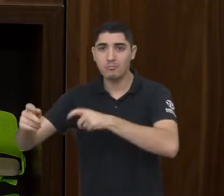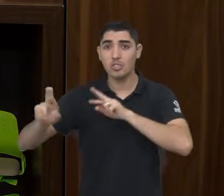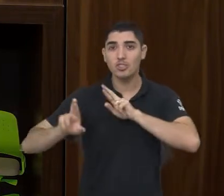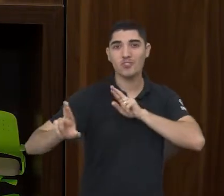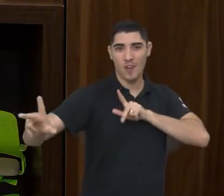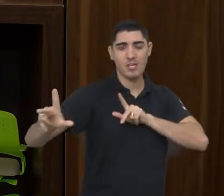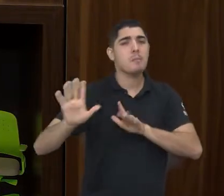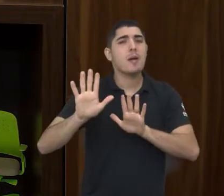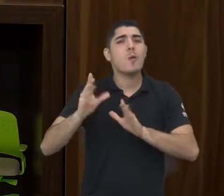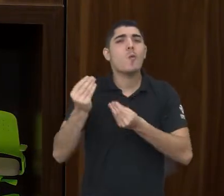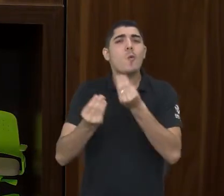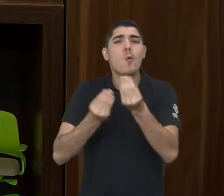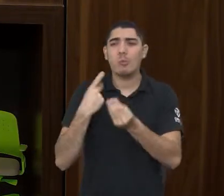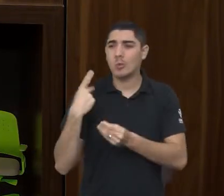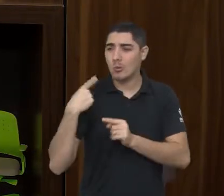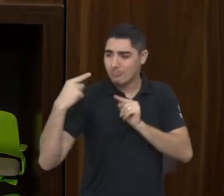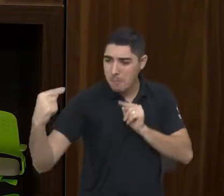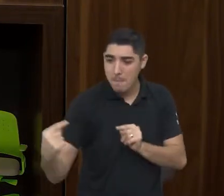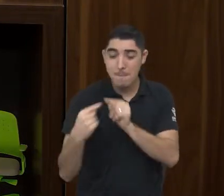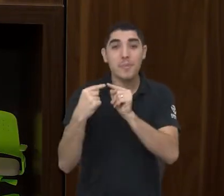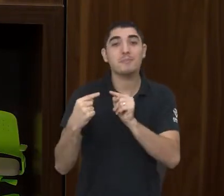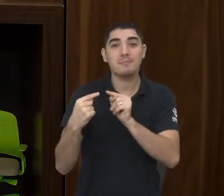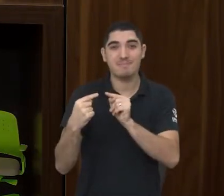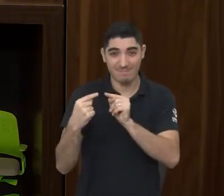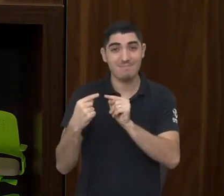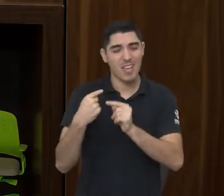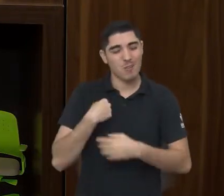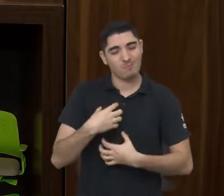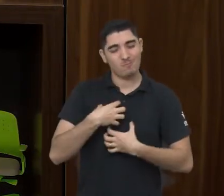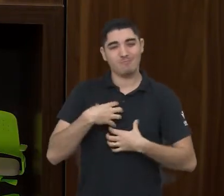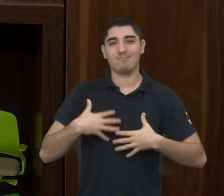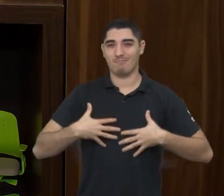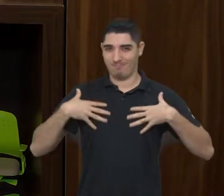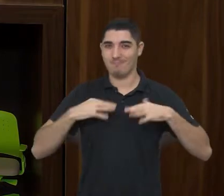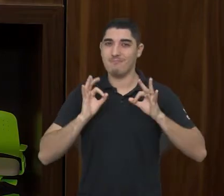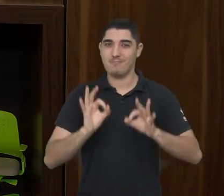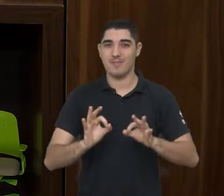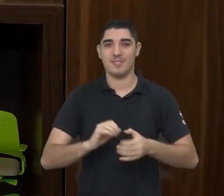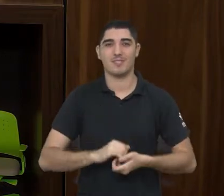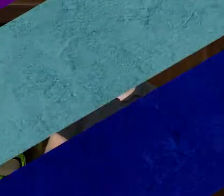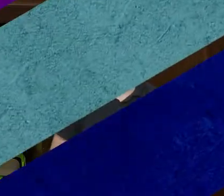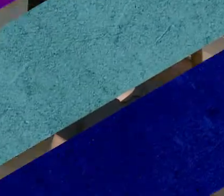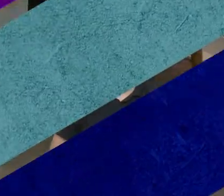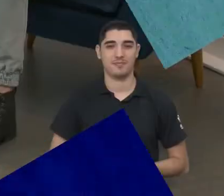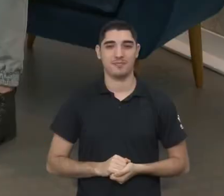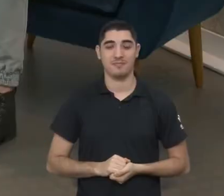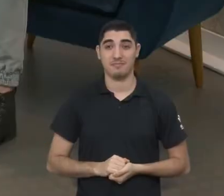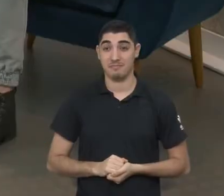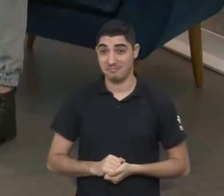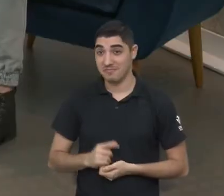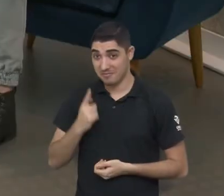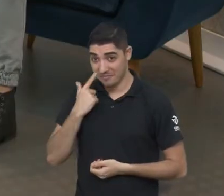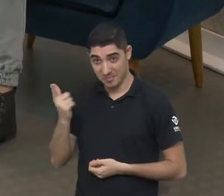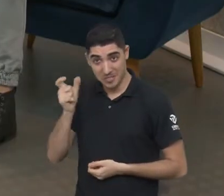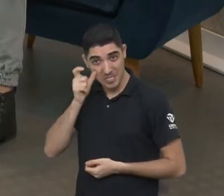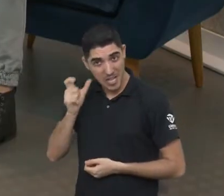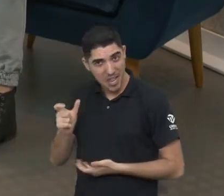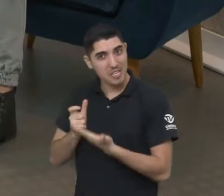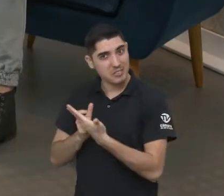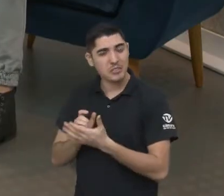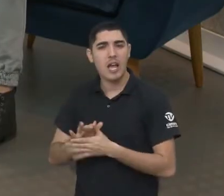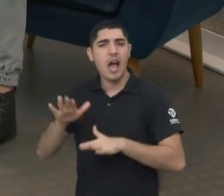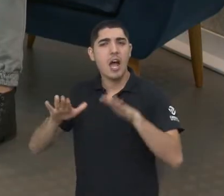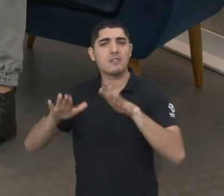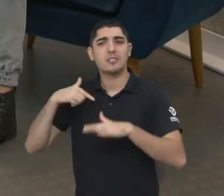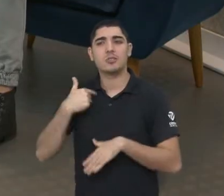como fazer esse quebra-cabeça, né, funcionar? Então, eu me sinto muito realizada mesmo. Muito interessante, né, Adriane? A